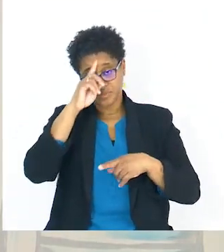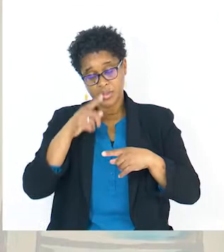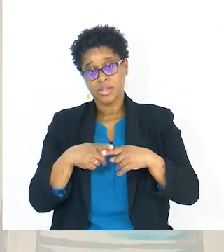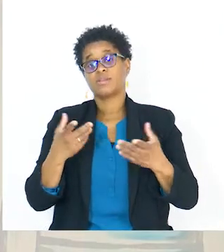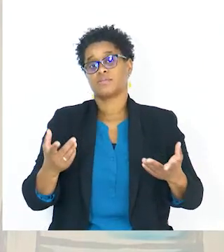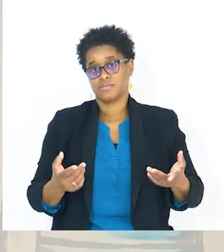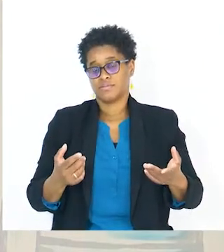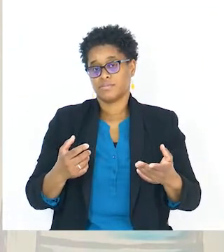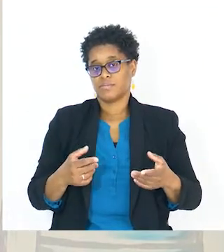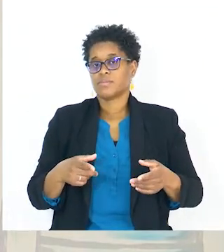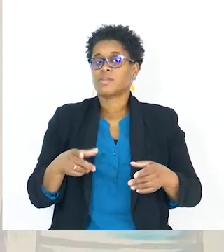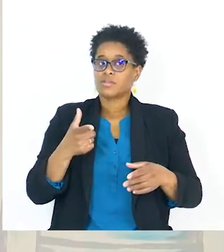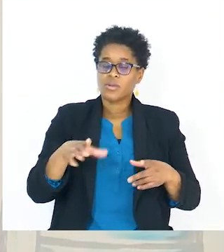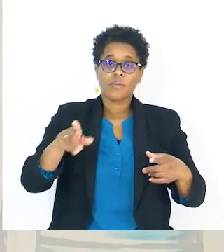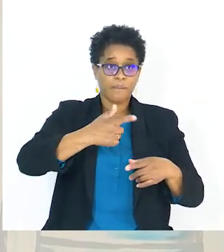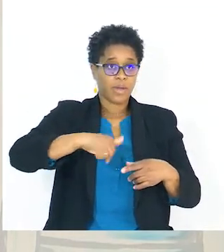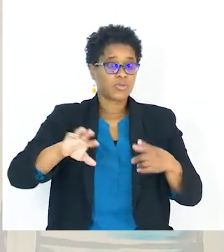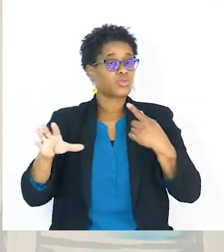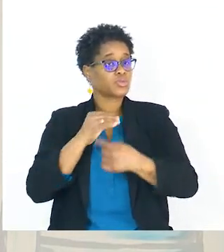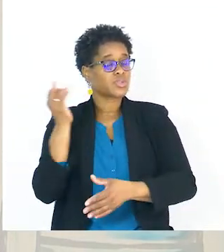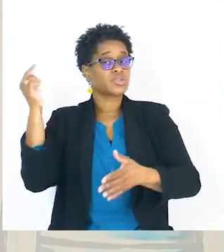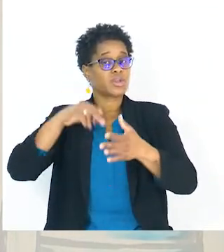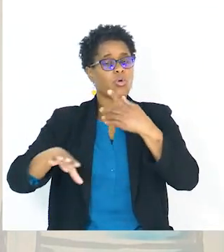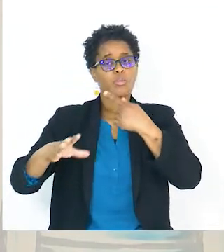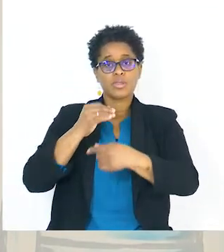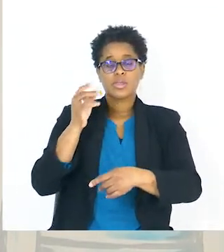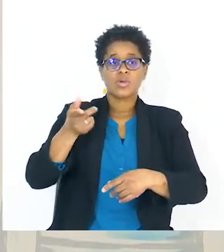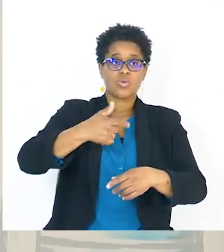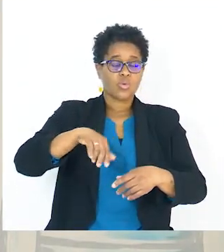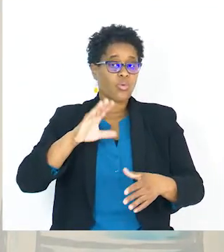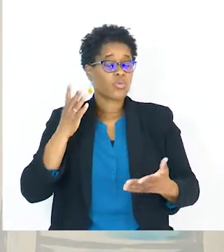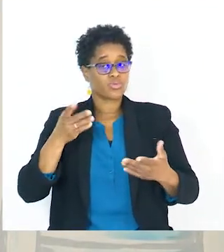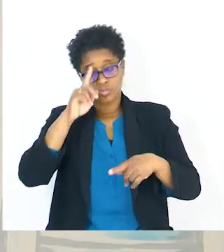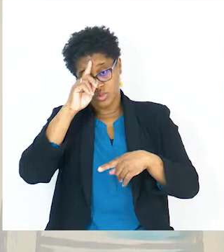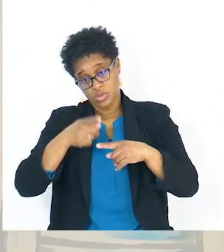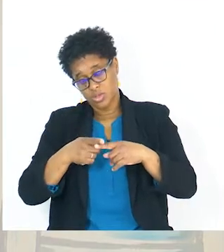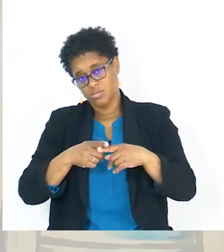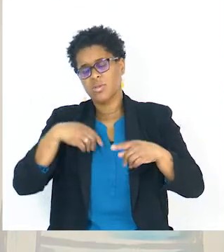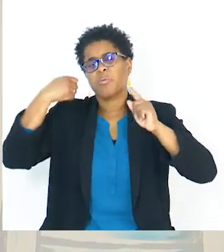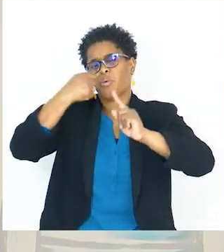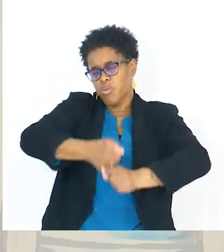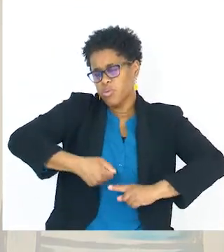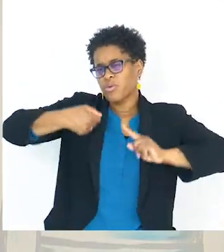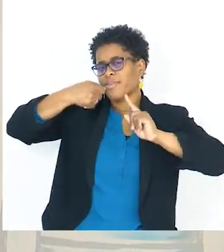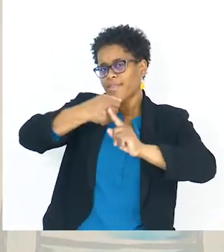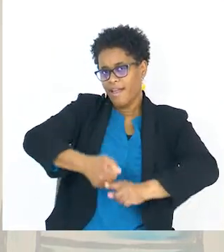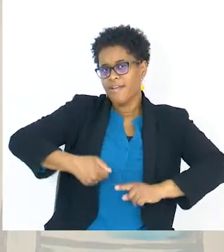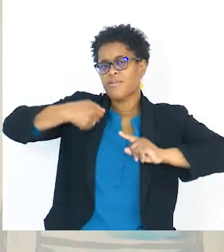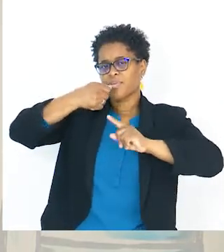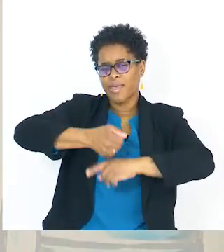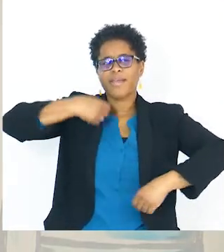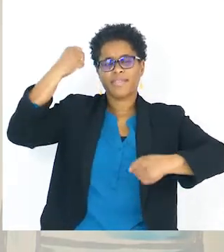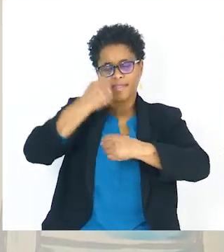Então, para nós conseguirmos alcançar a nossa meta, vamos